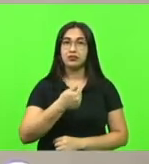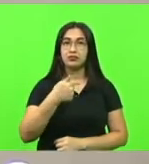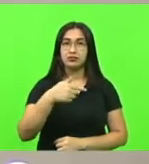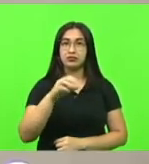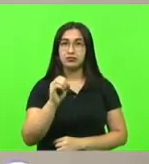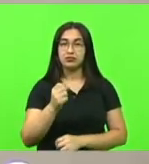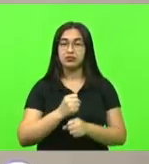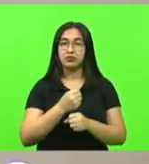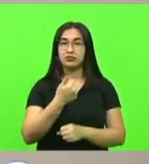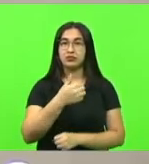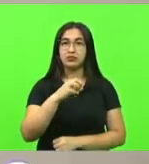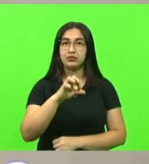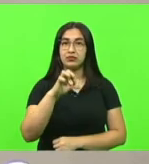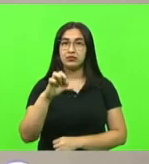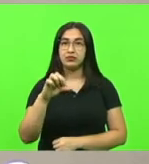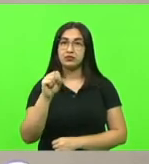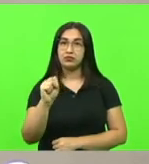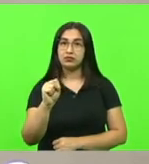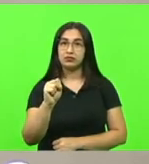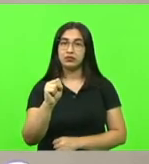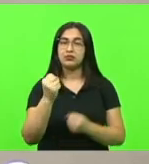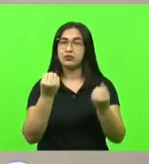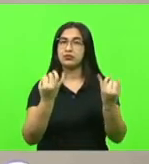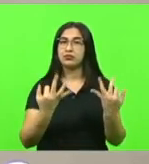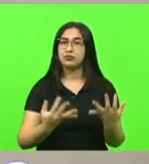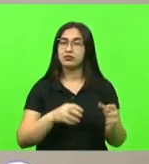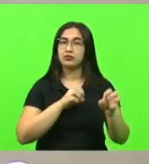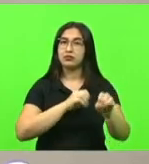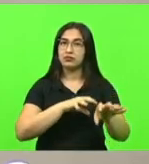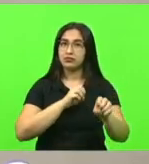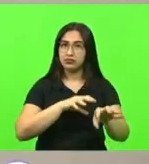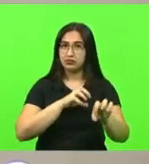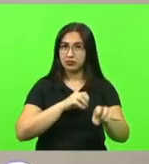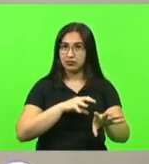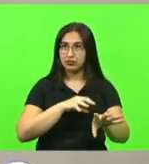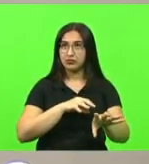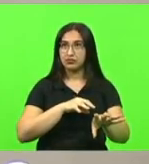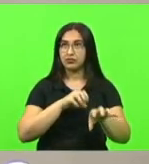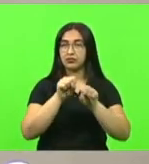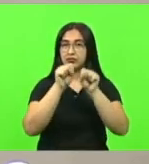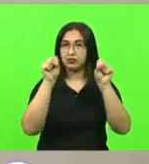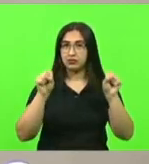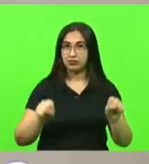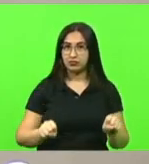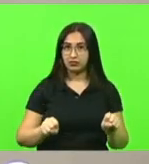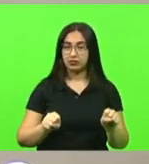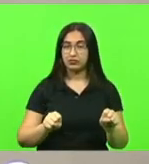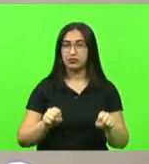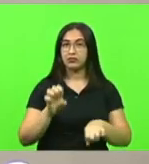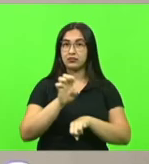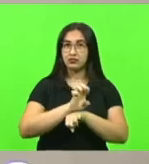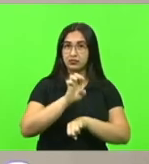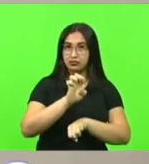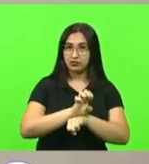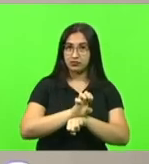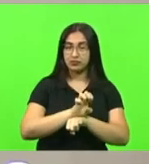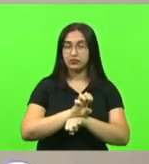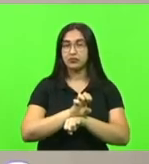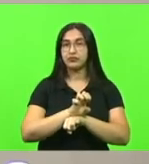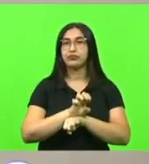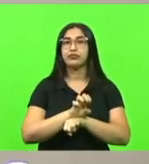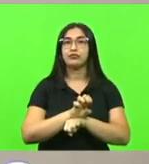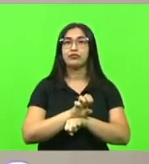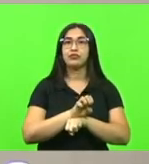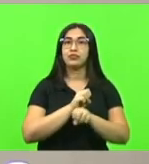1998, que dispõe sobre o sistema educacional, o sistema estadual de educação, a fim